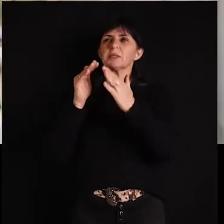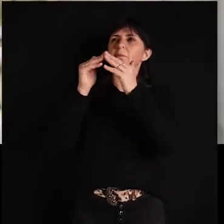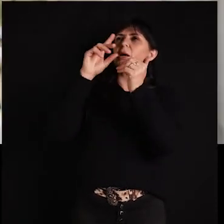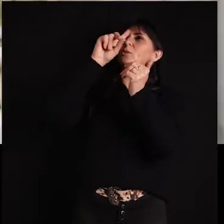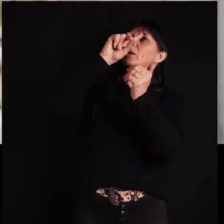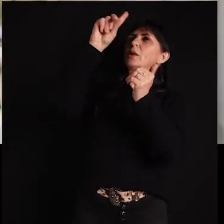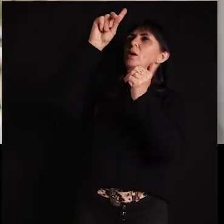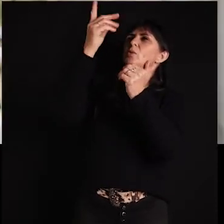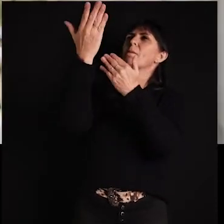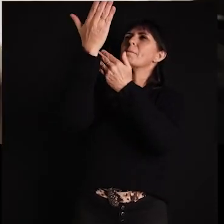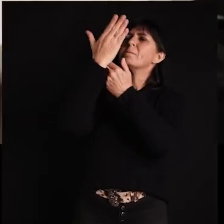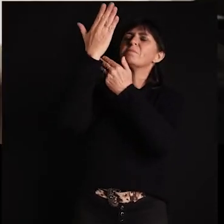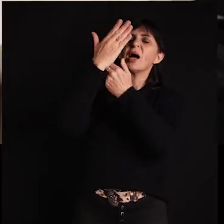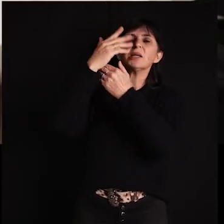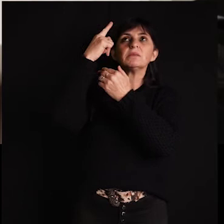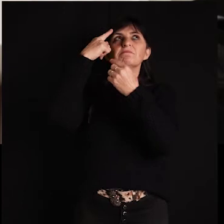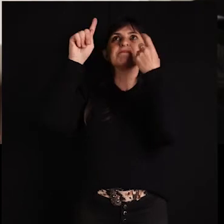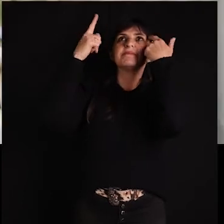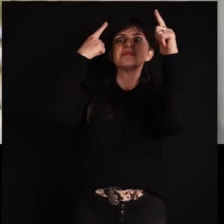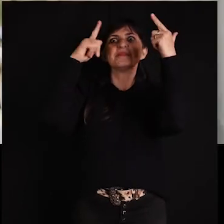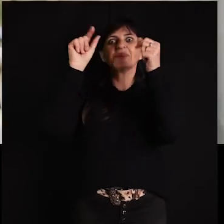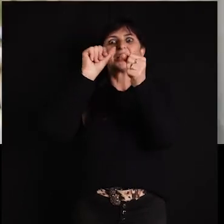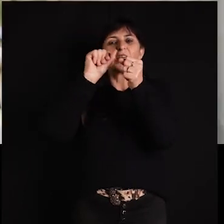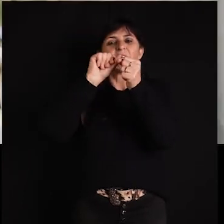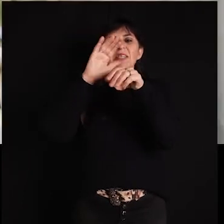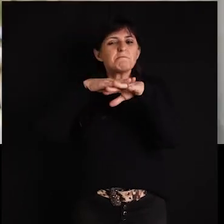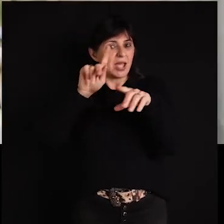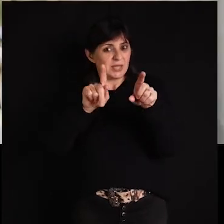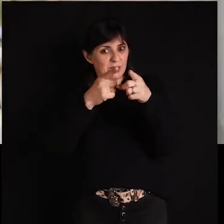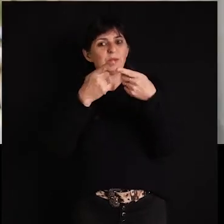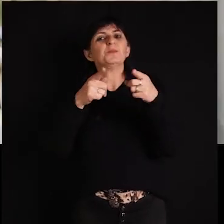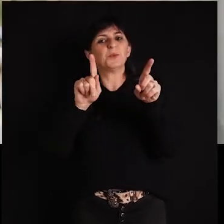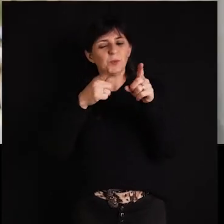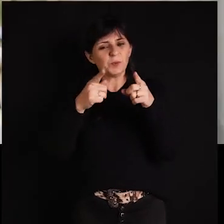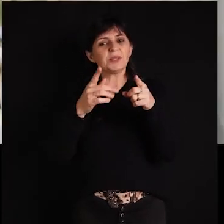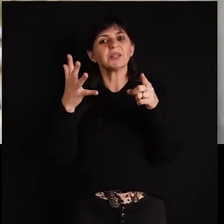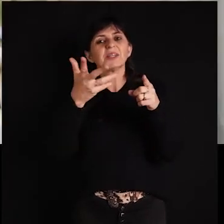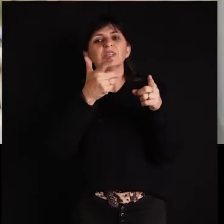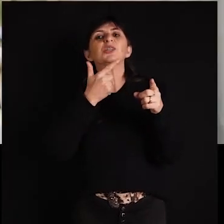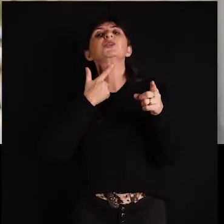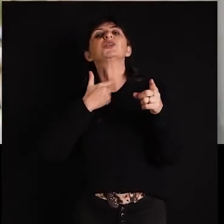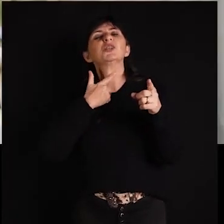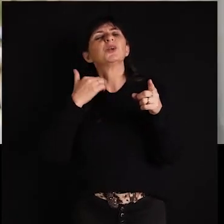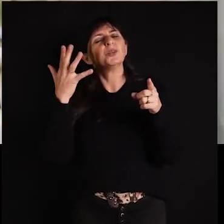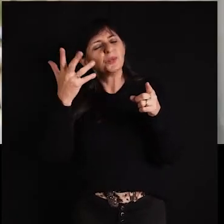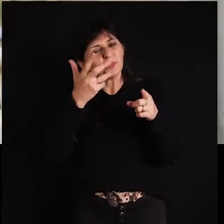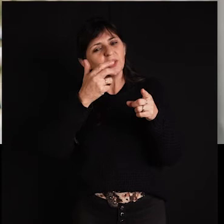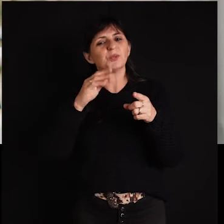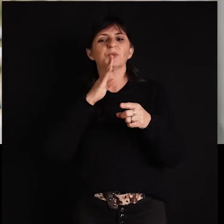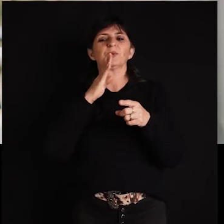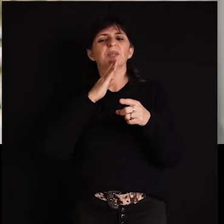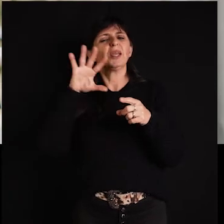cada vez mais inspiração, que eu consiga fazer mais músicas que vá ao ouvido de cada